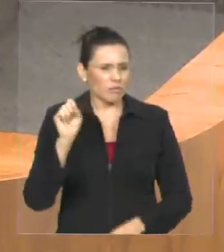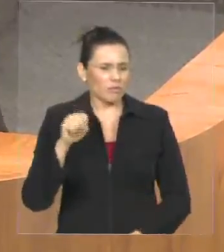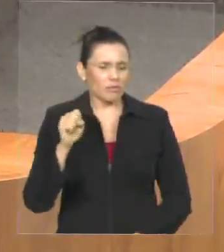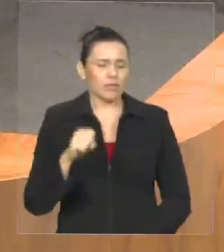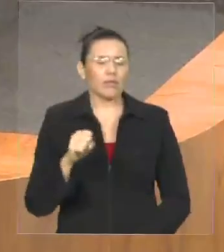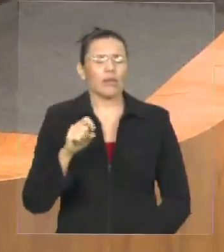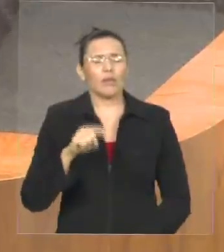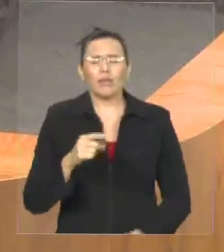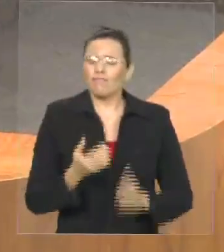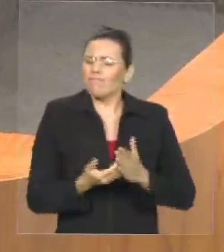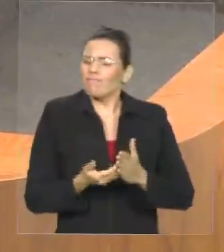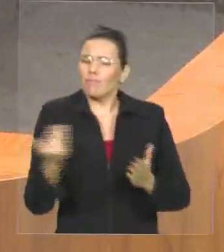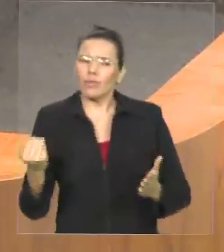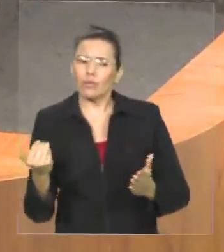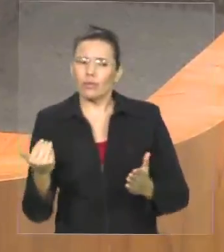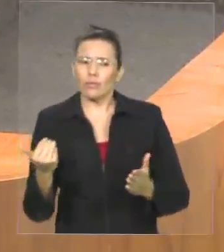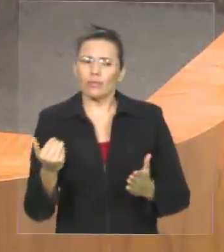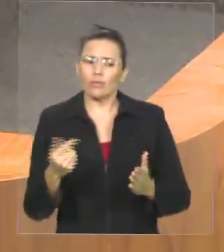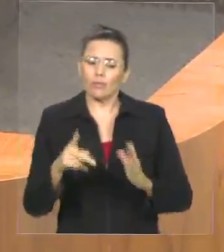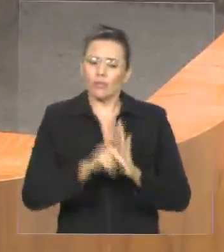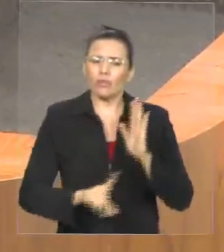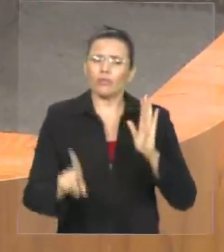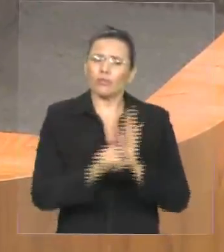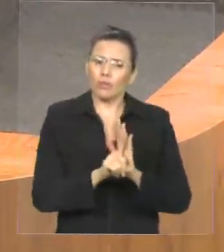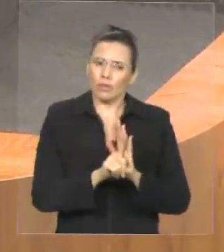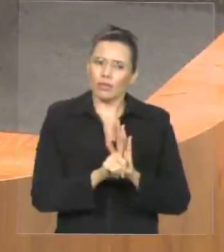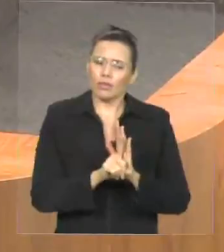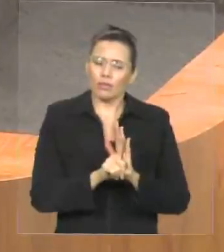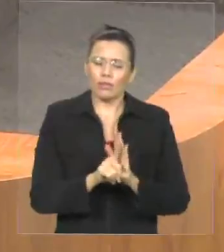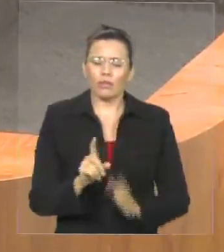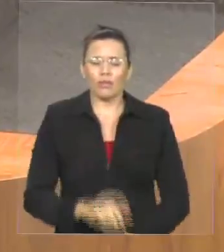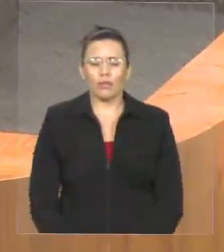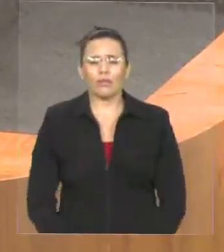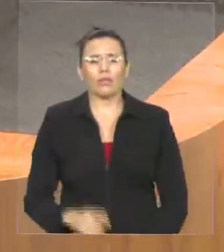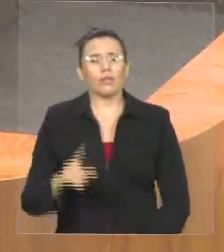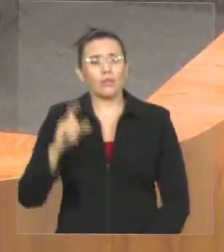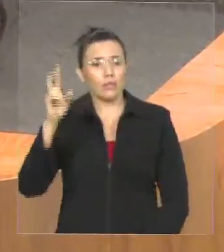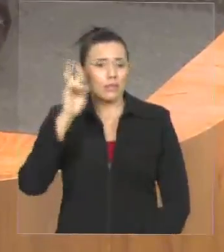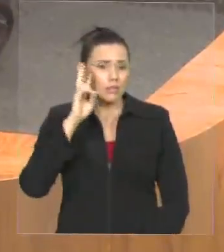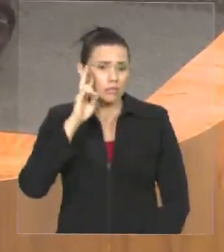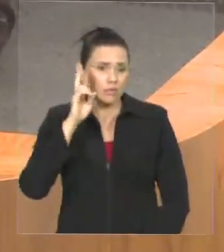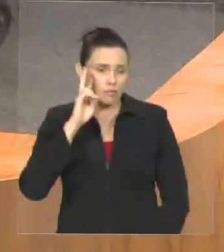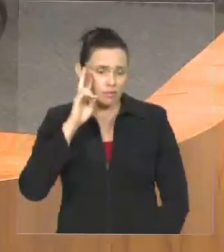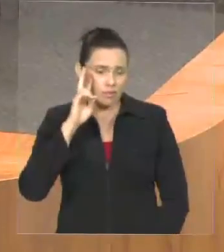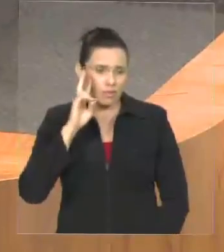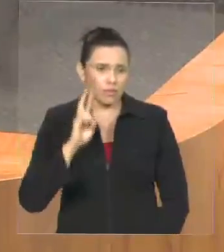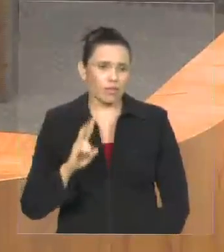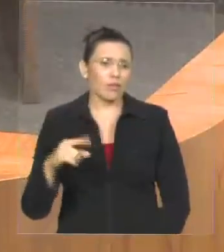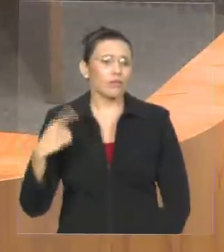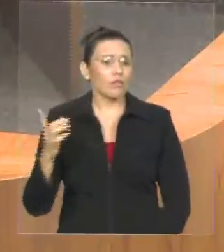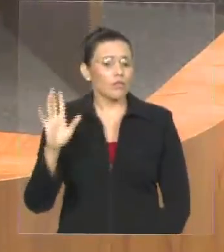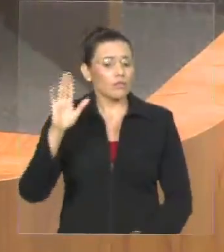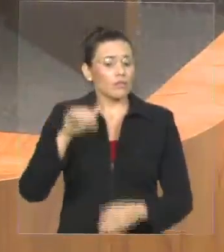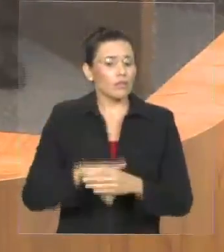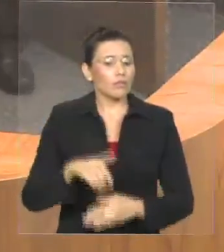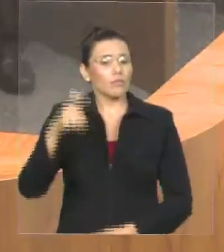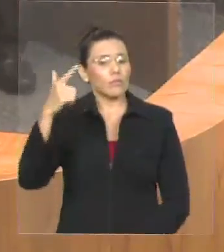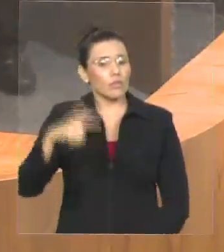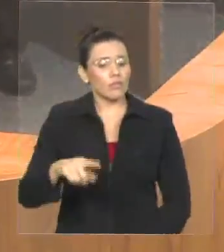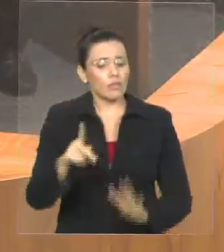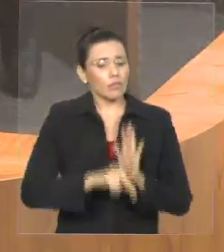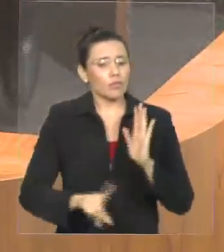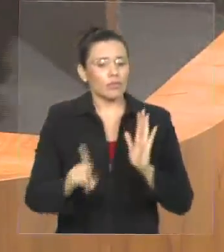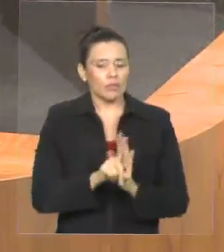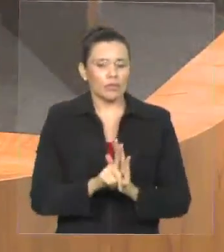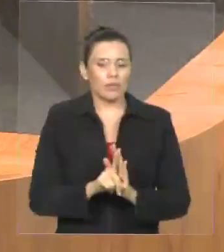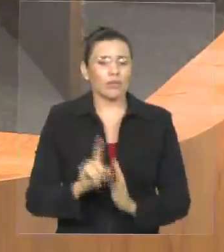e trazer esse projeto de lei na segunda-feira, após a devida análise e discussão pelas